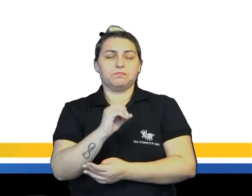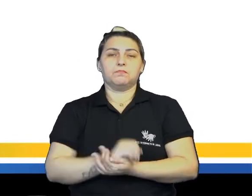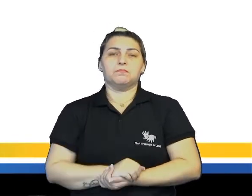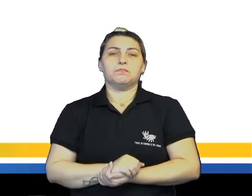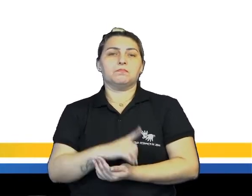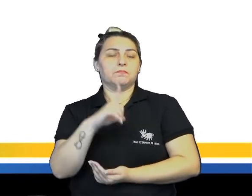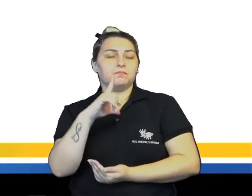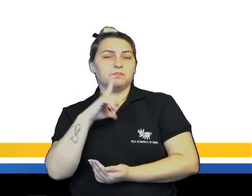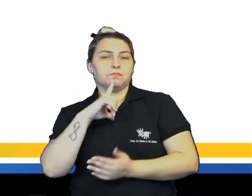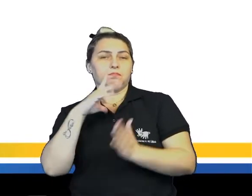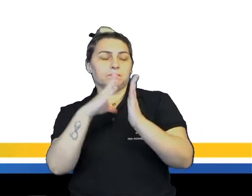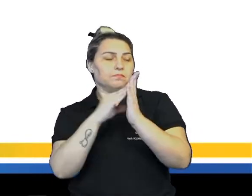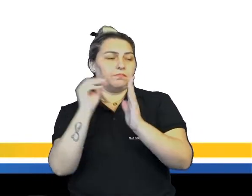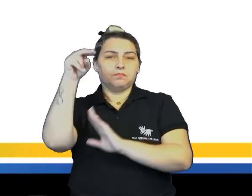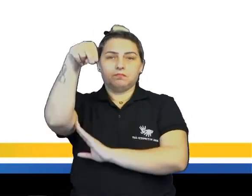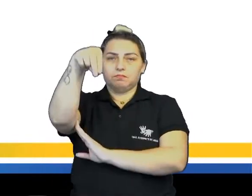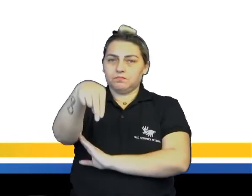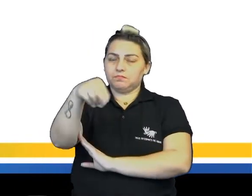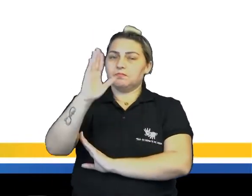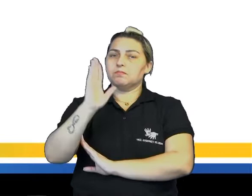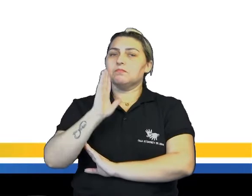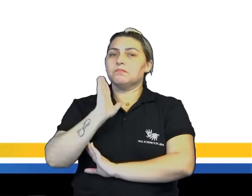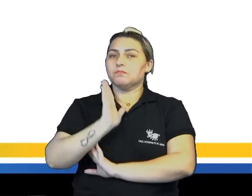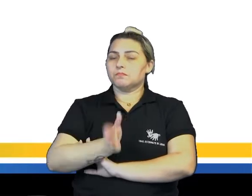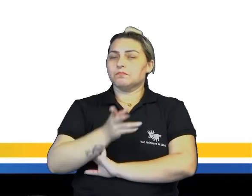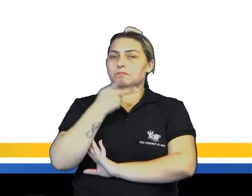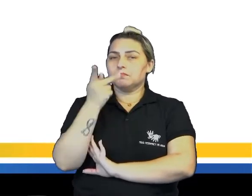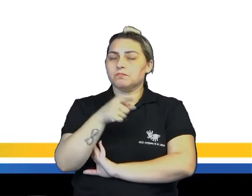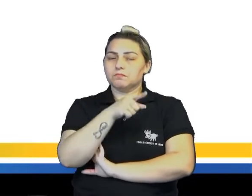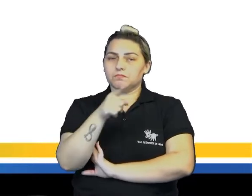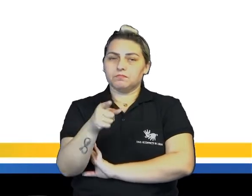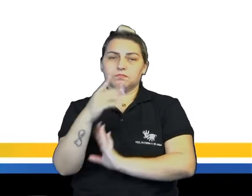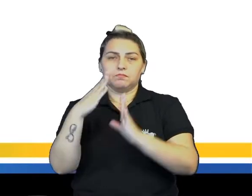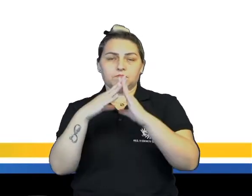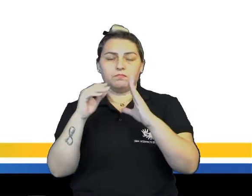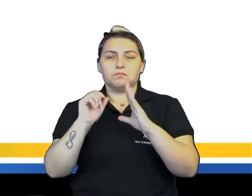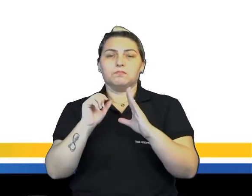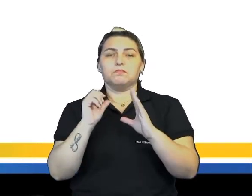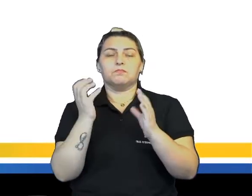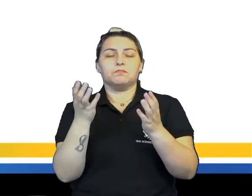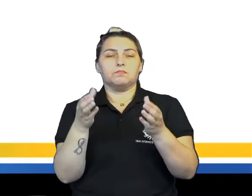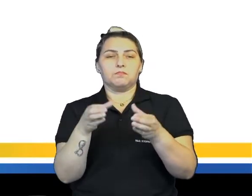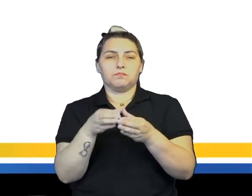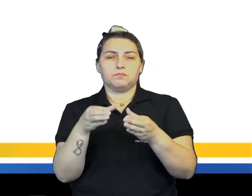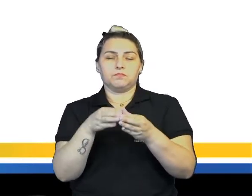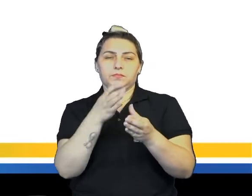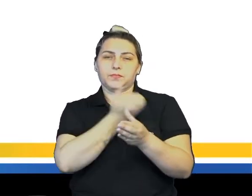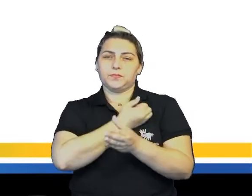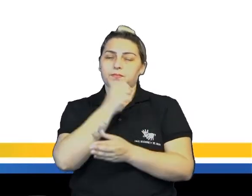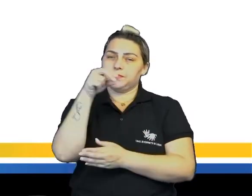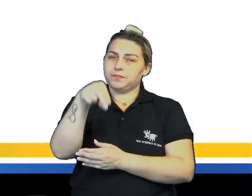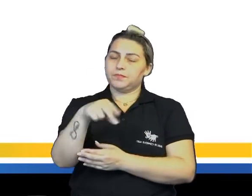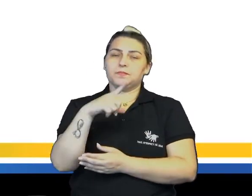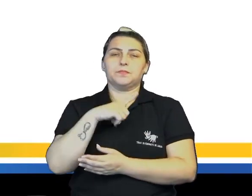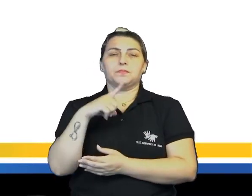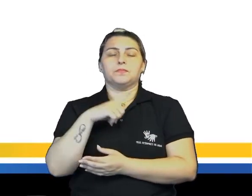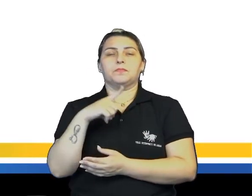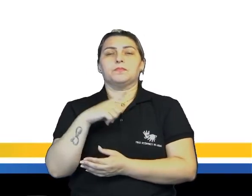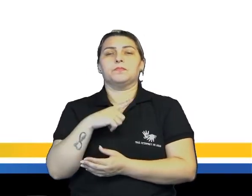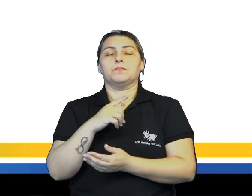tem esse símbolozinho N, que eu já falei para vocês que é o símbolo do conjunto dos números naturais, e ele tem